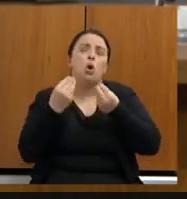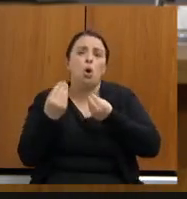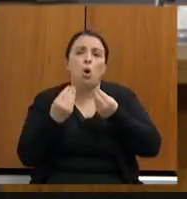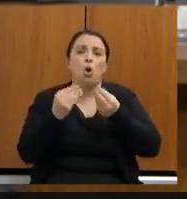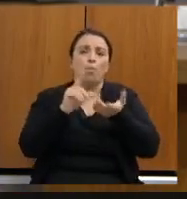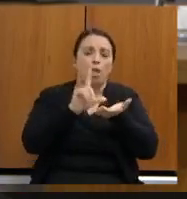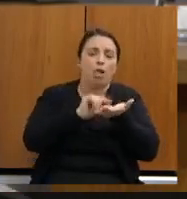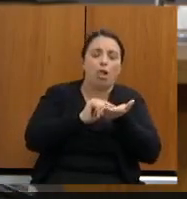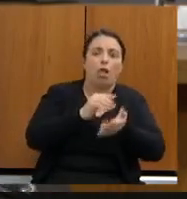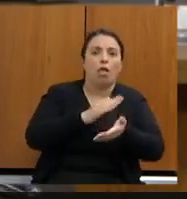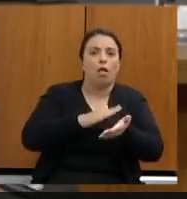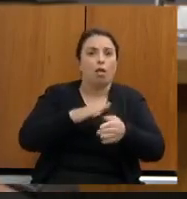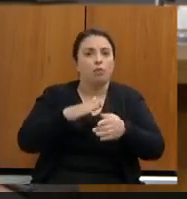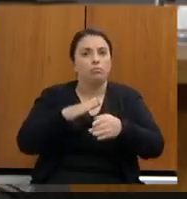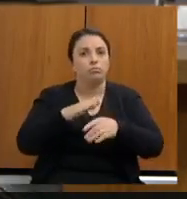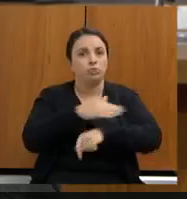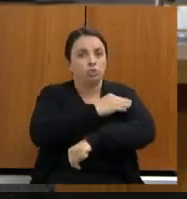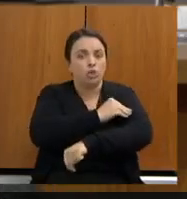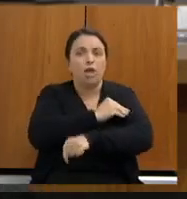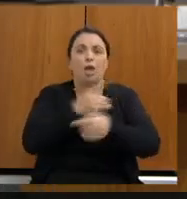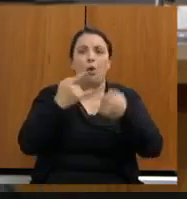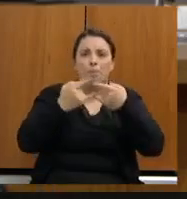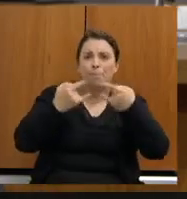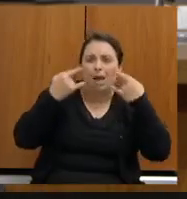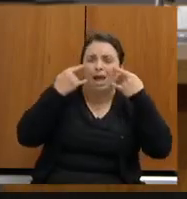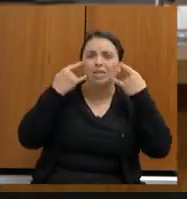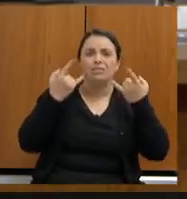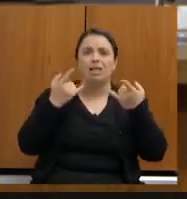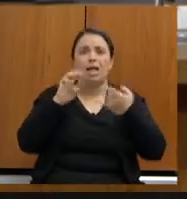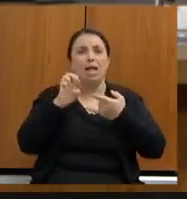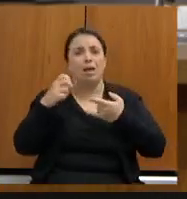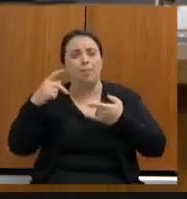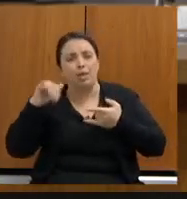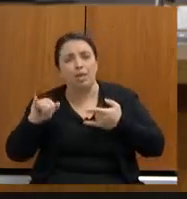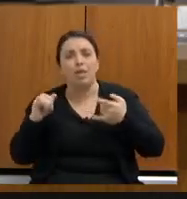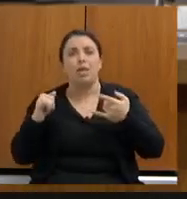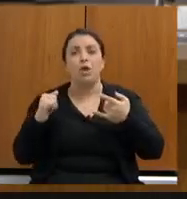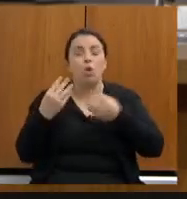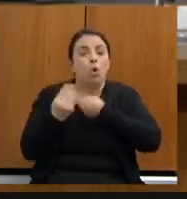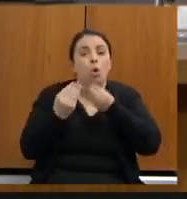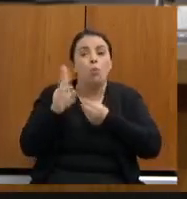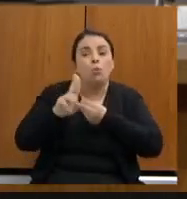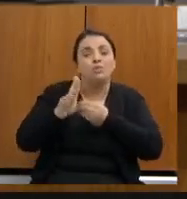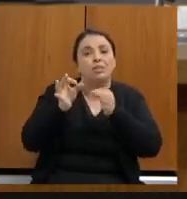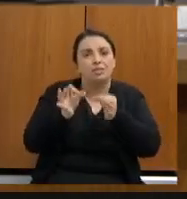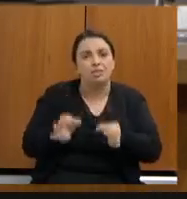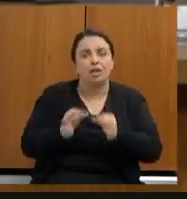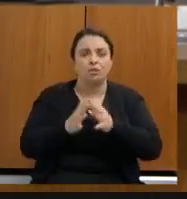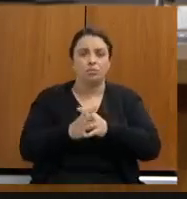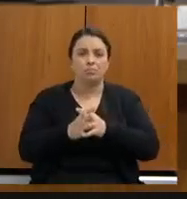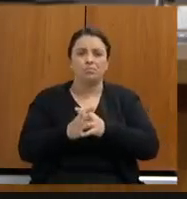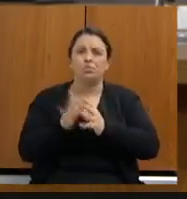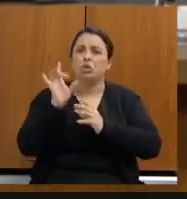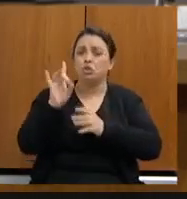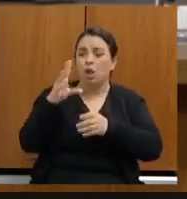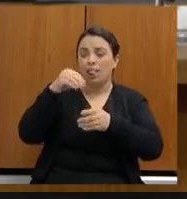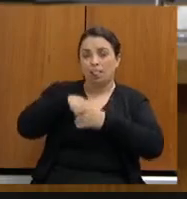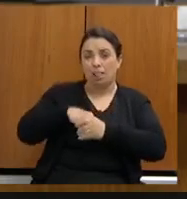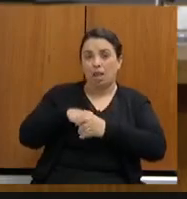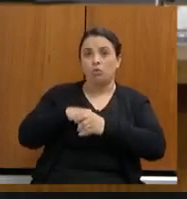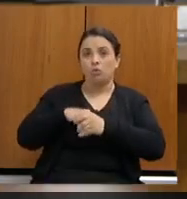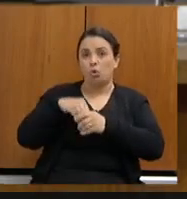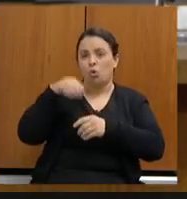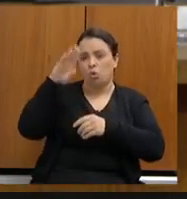máscaras de utilização dos equipamentos e materiais de proteção mas não trabalhamos apenas internamente